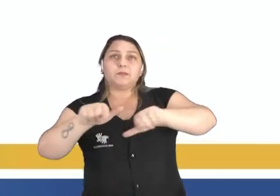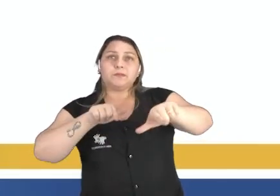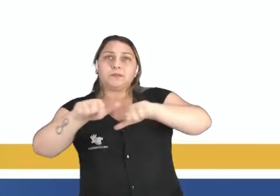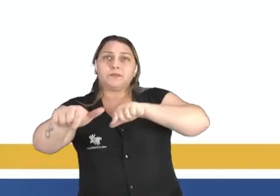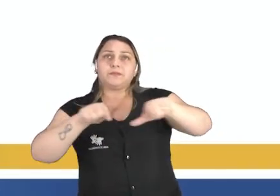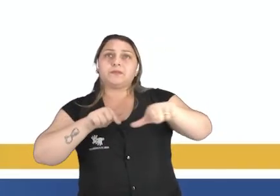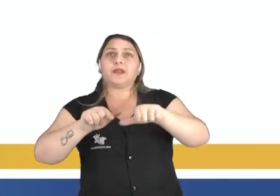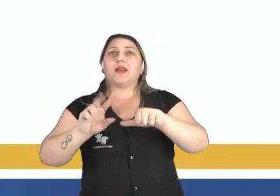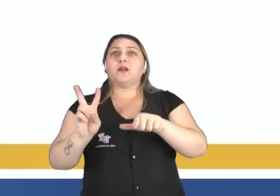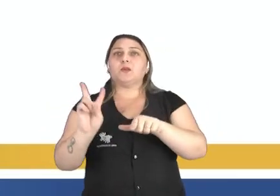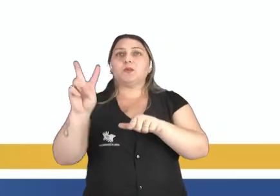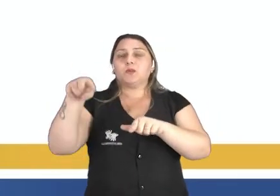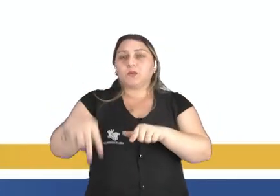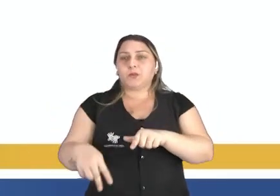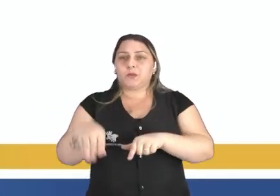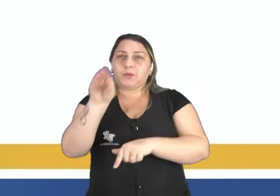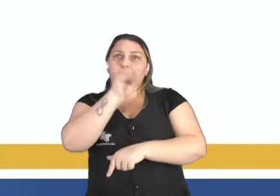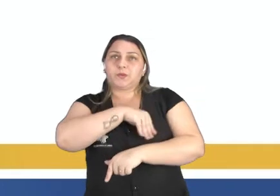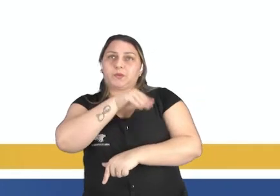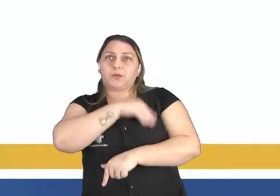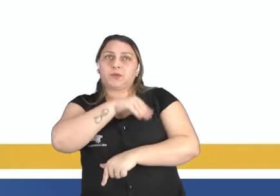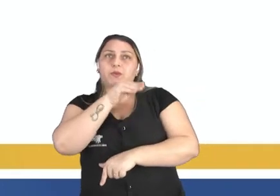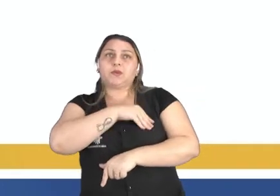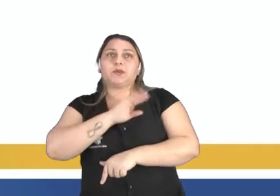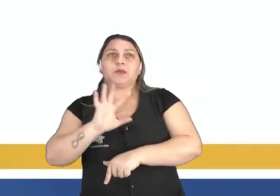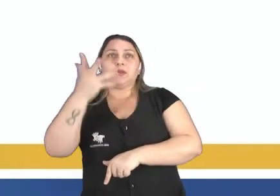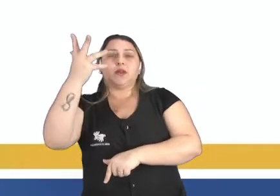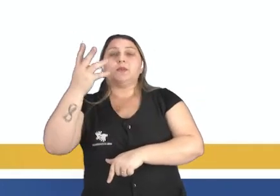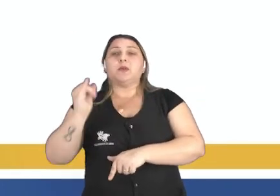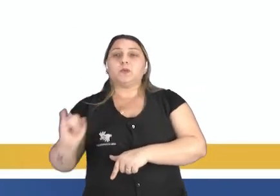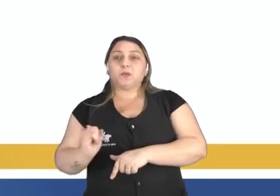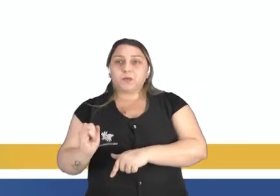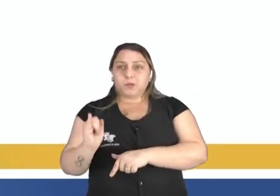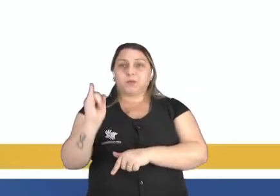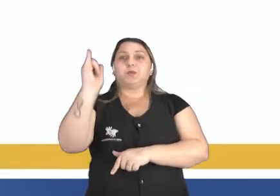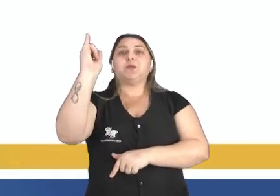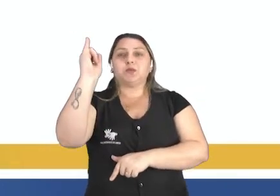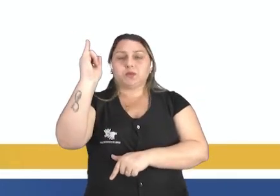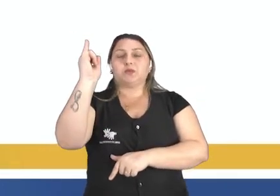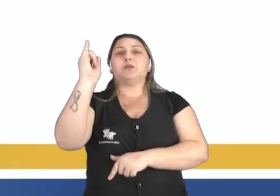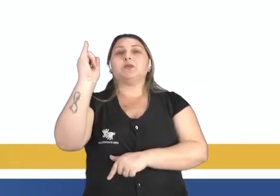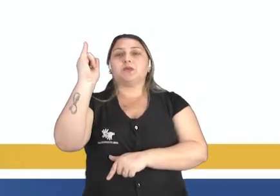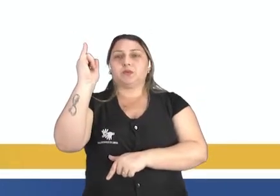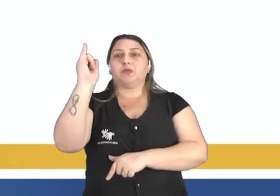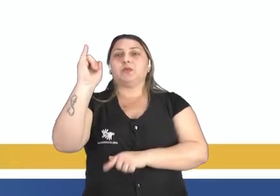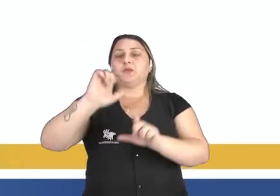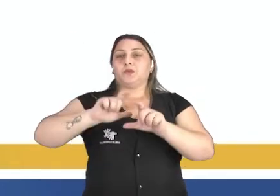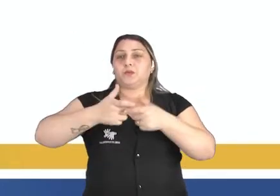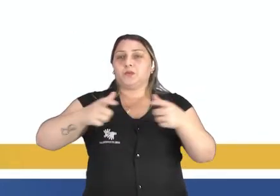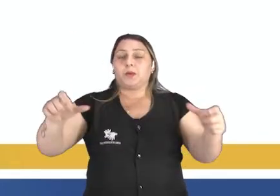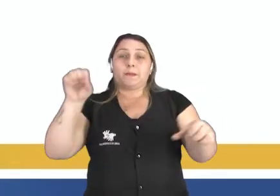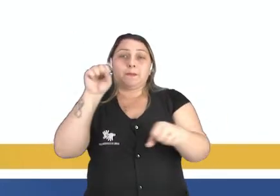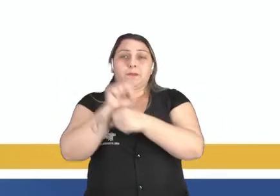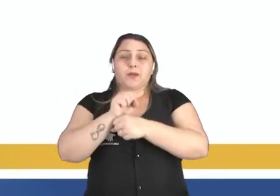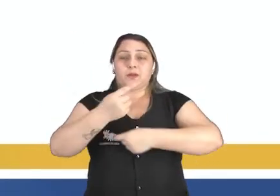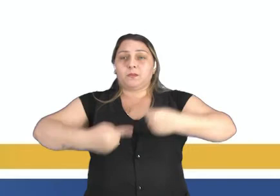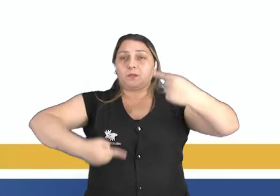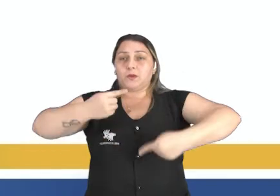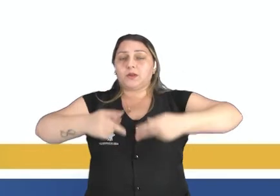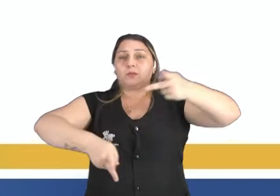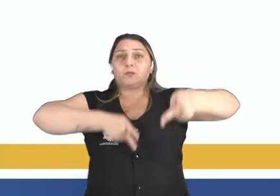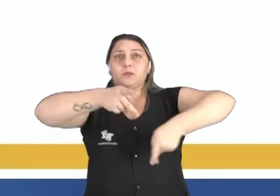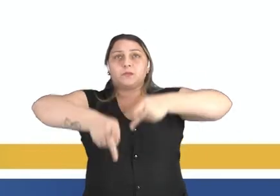de empregos e a desvalorização dos salários provocadas pela inflação levaram a uma imensa mobilização política